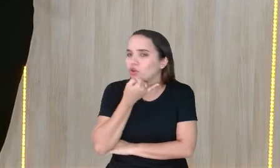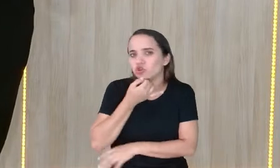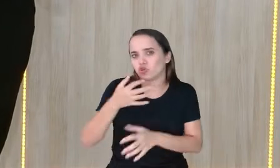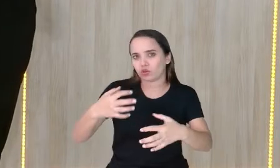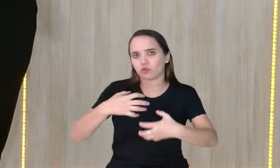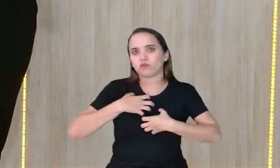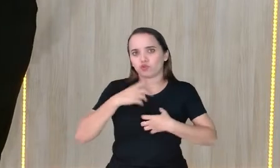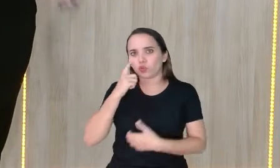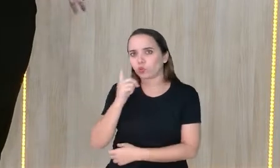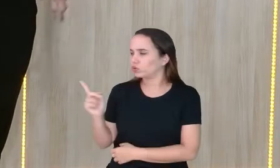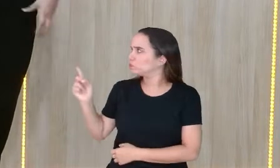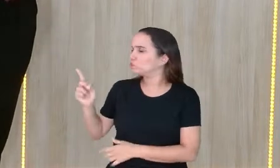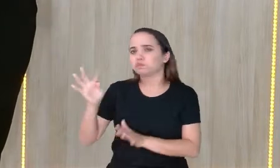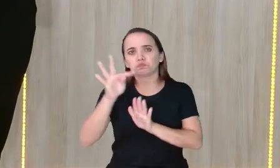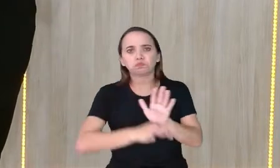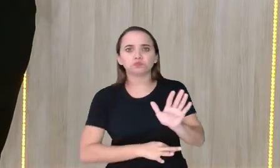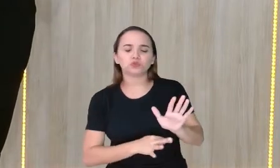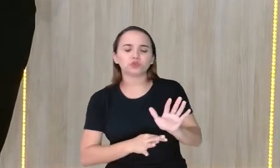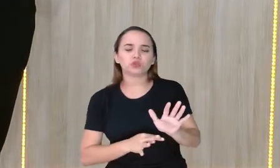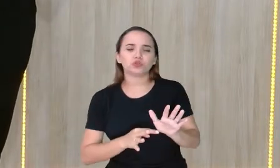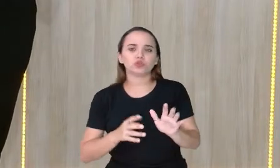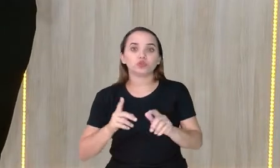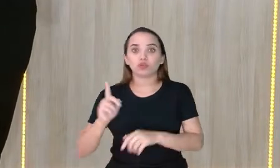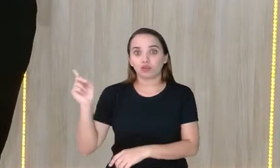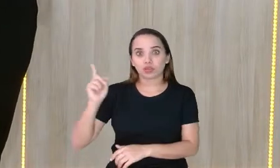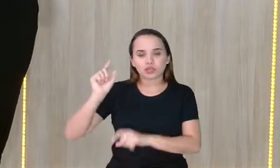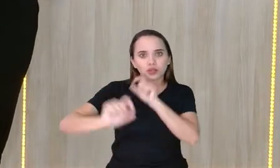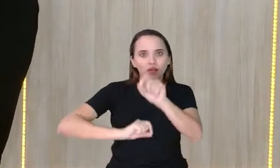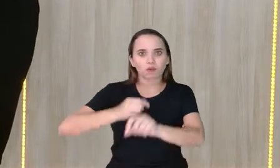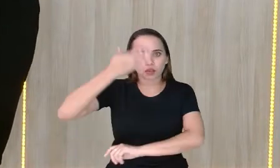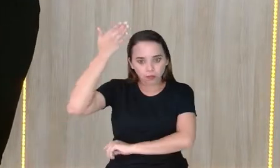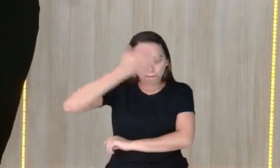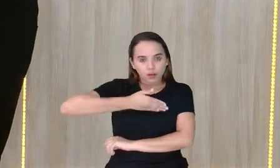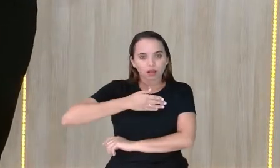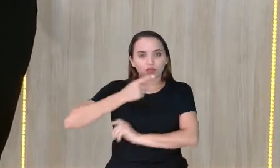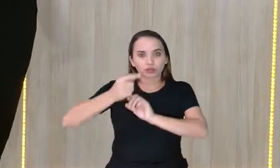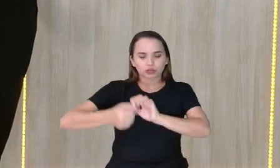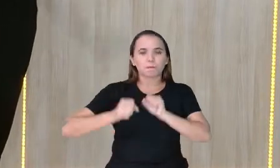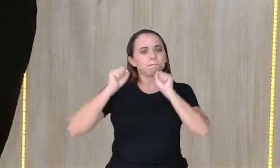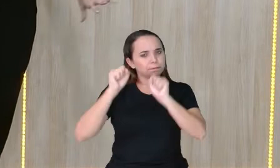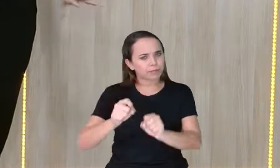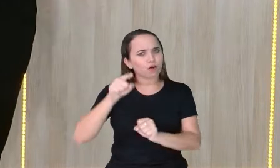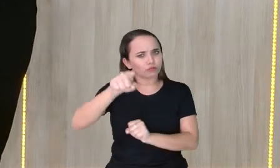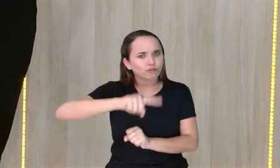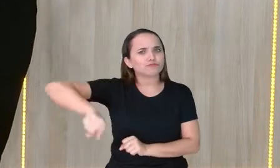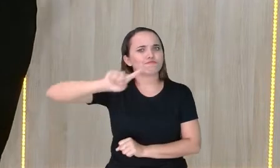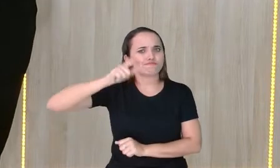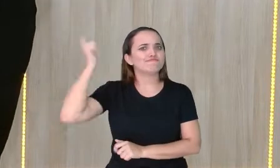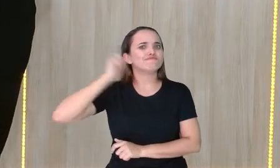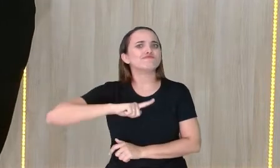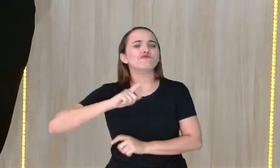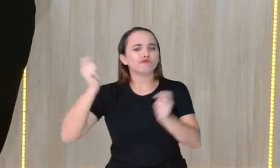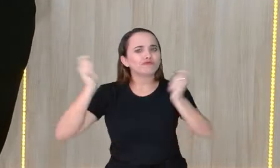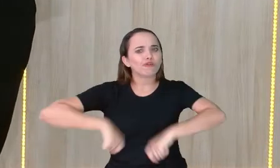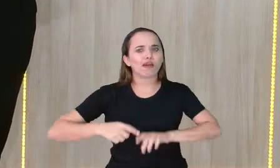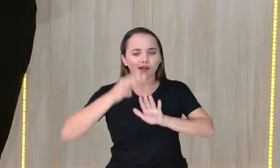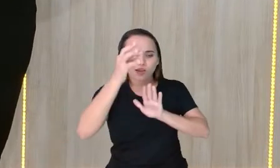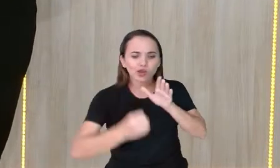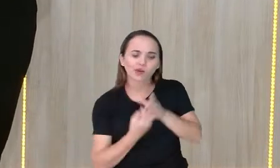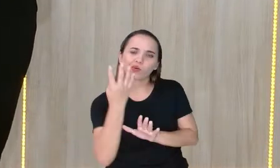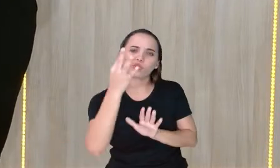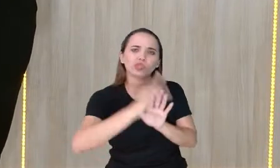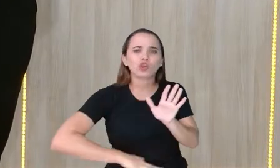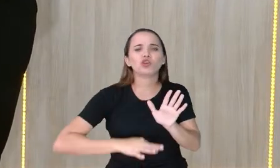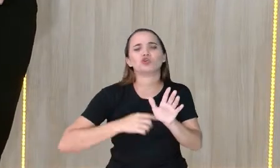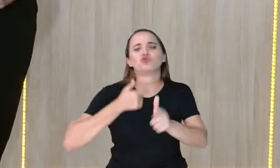você pode construir histórias incríveis usando o mínimo. E isso exige um trabalho com a linguagem, um trabalho